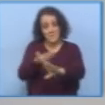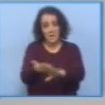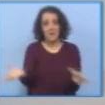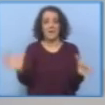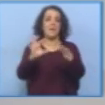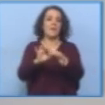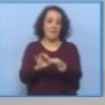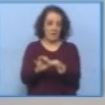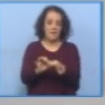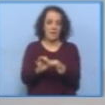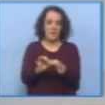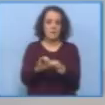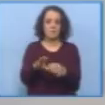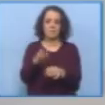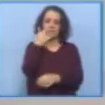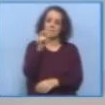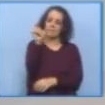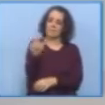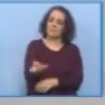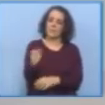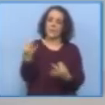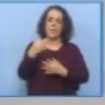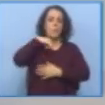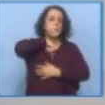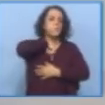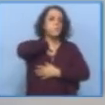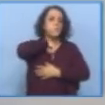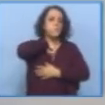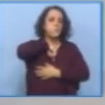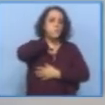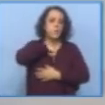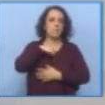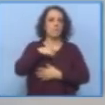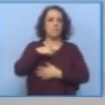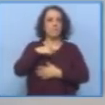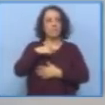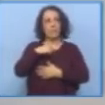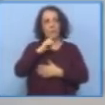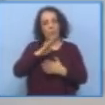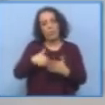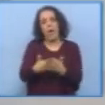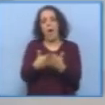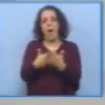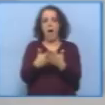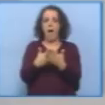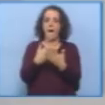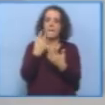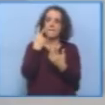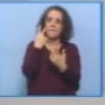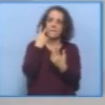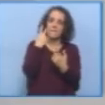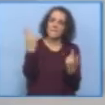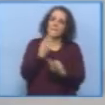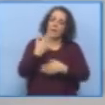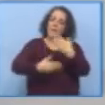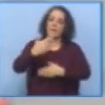que tem uma vivência interior que lhe permite usar a vida em